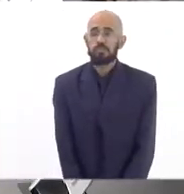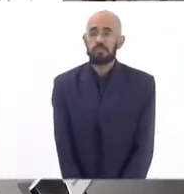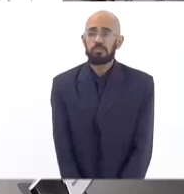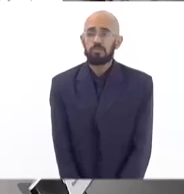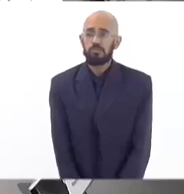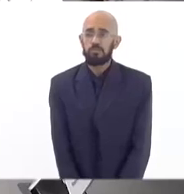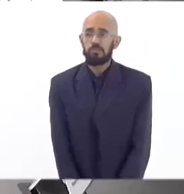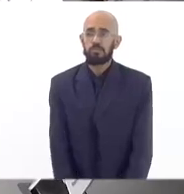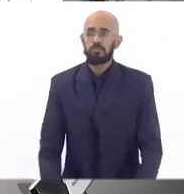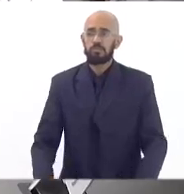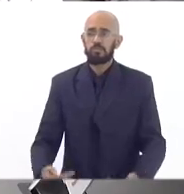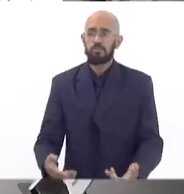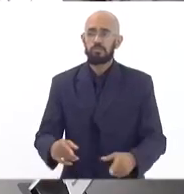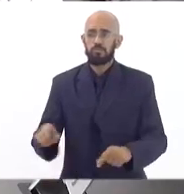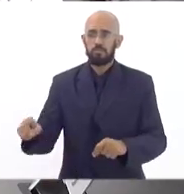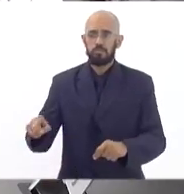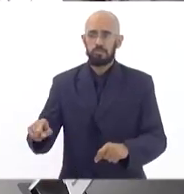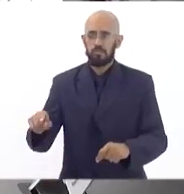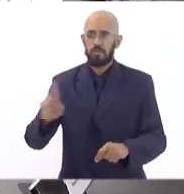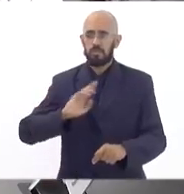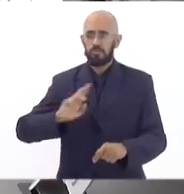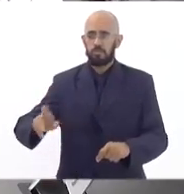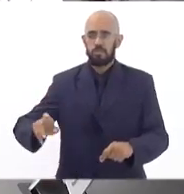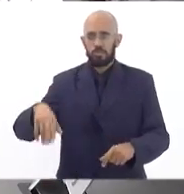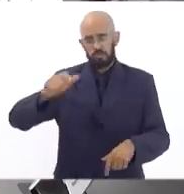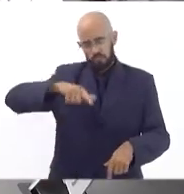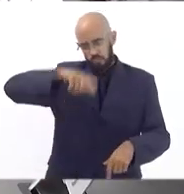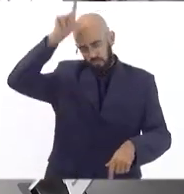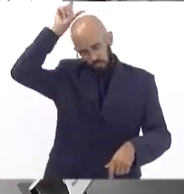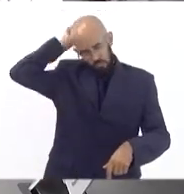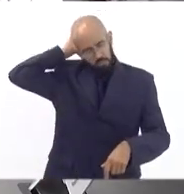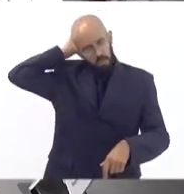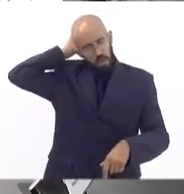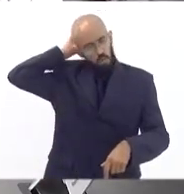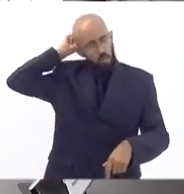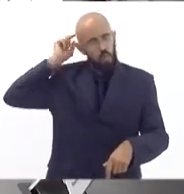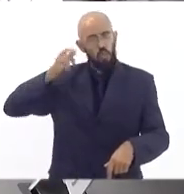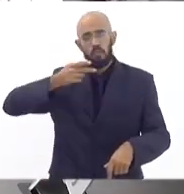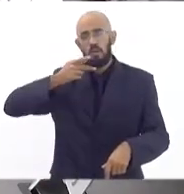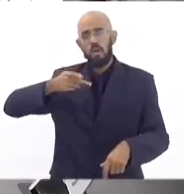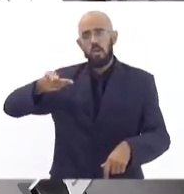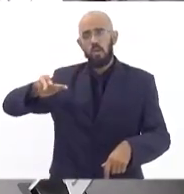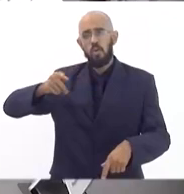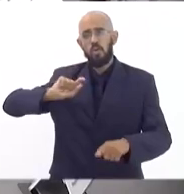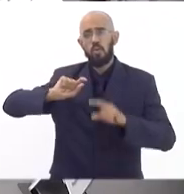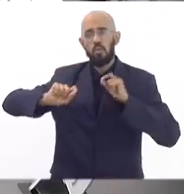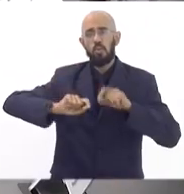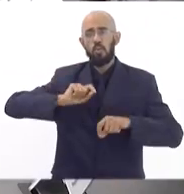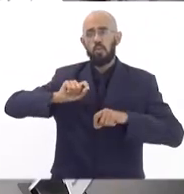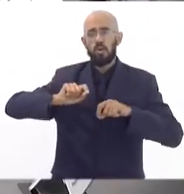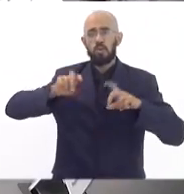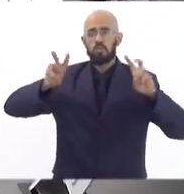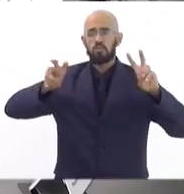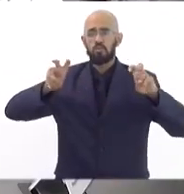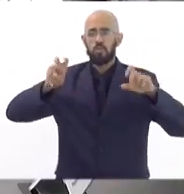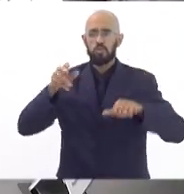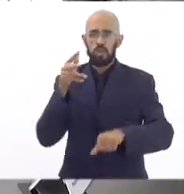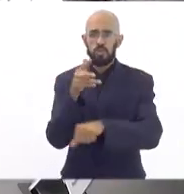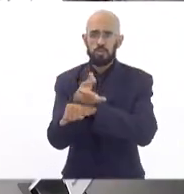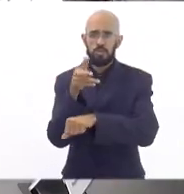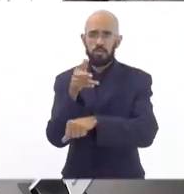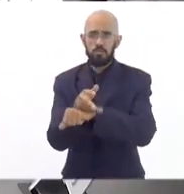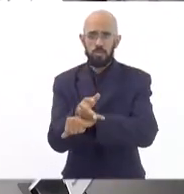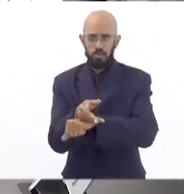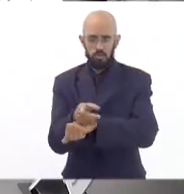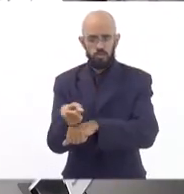e respondendo aos questionamentos do excelentíssimo Deputado Luiz Paulo é em relação as câmeras ao